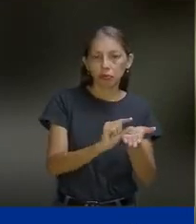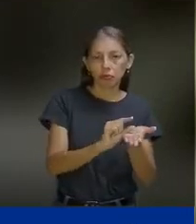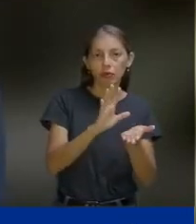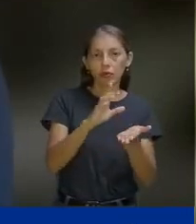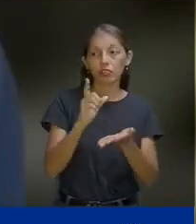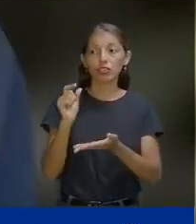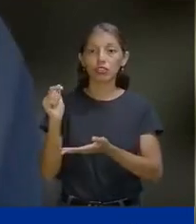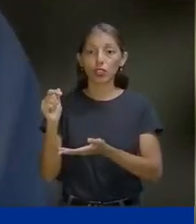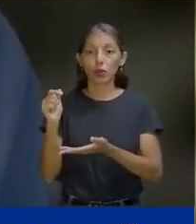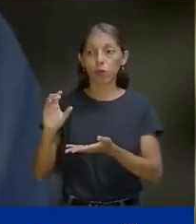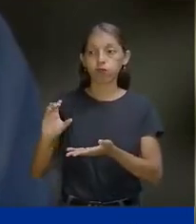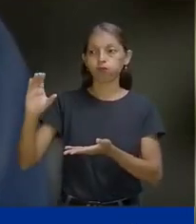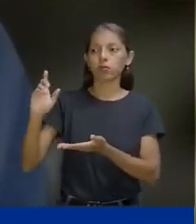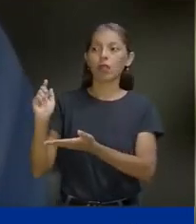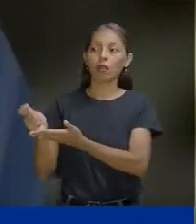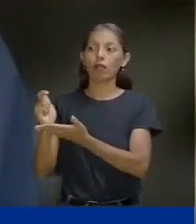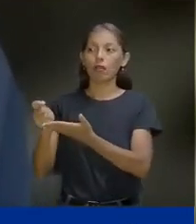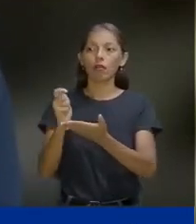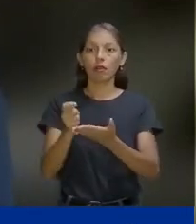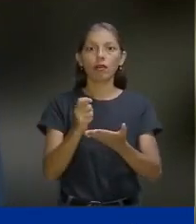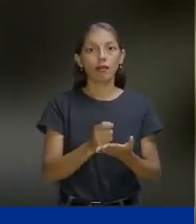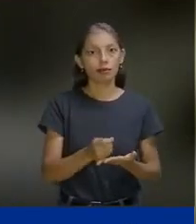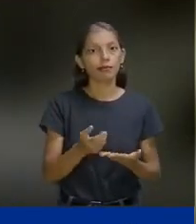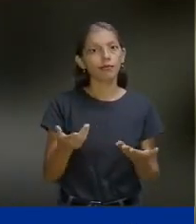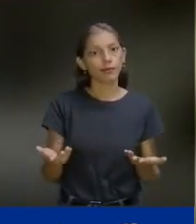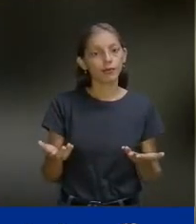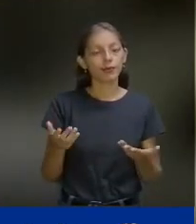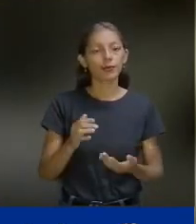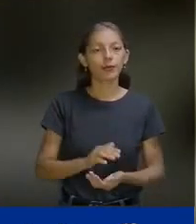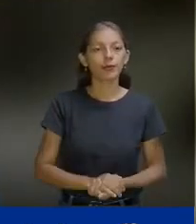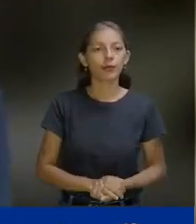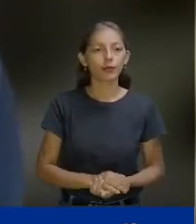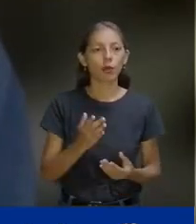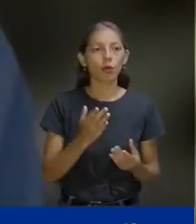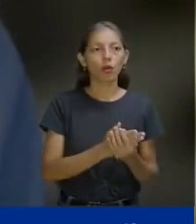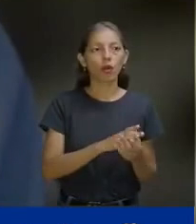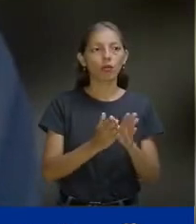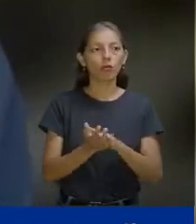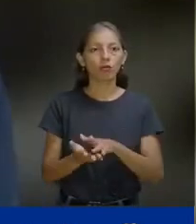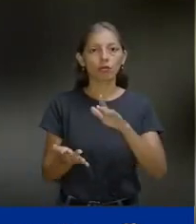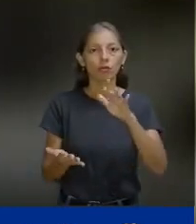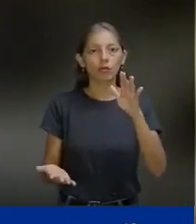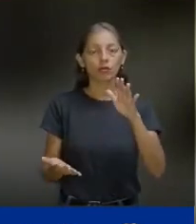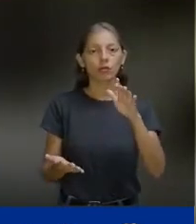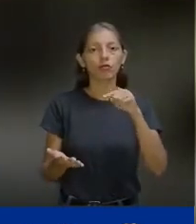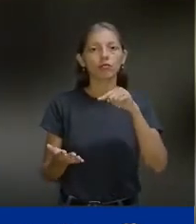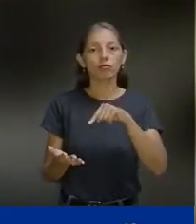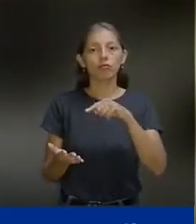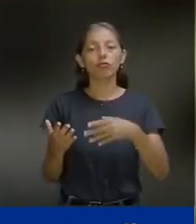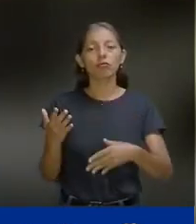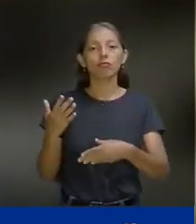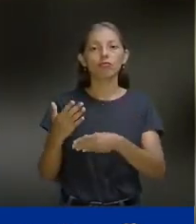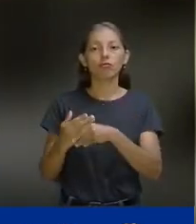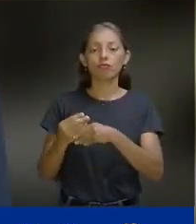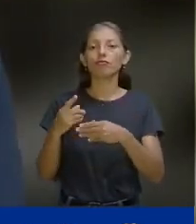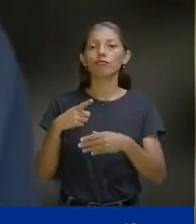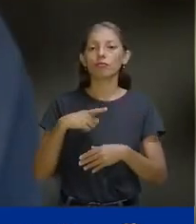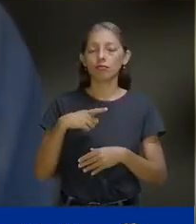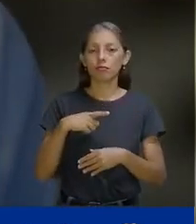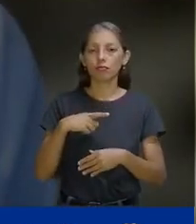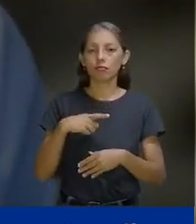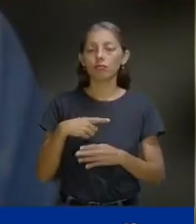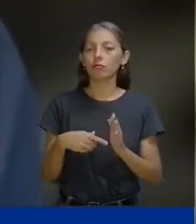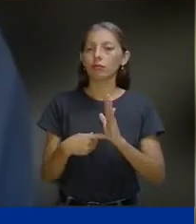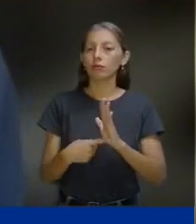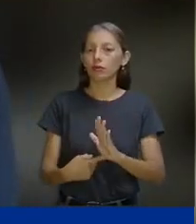genérica, né? E no caso dos autos, as notas fiscais que foram acostadas, elas fazem